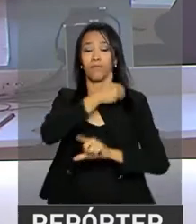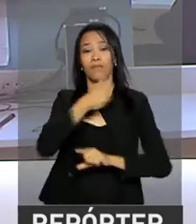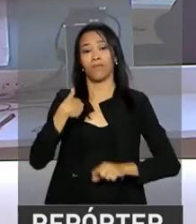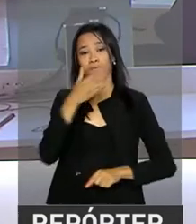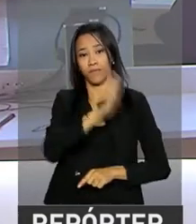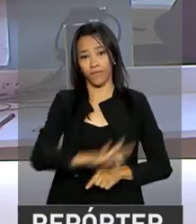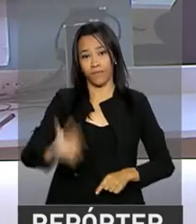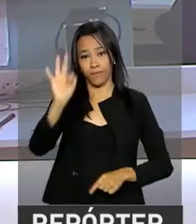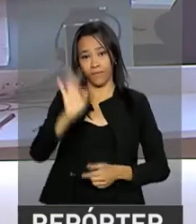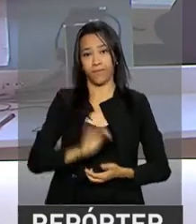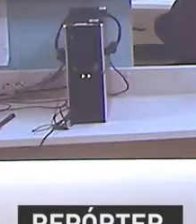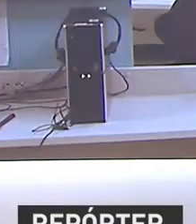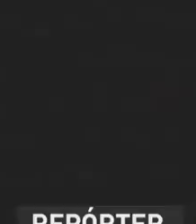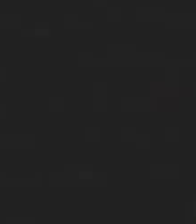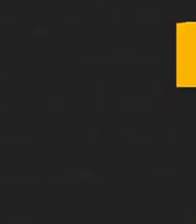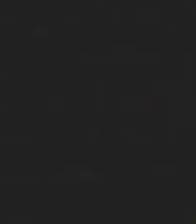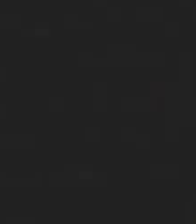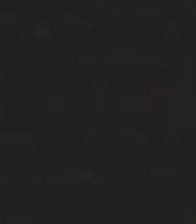tv do governo federal